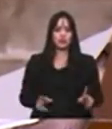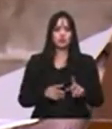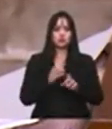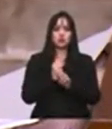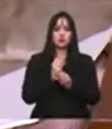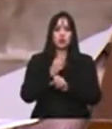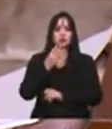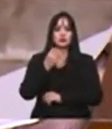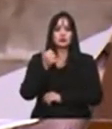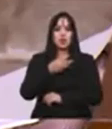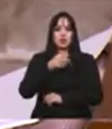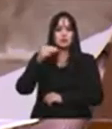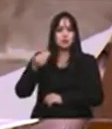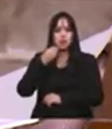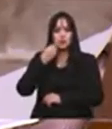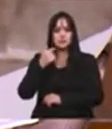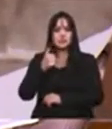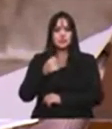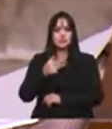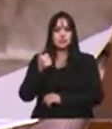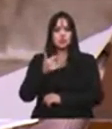montante total de R$